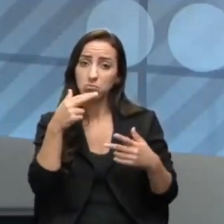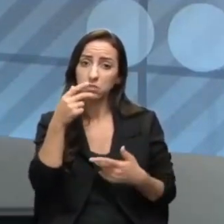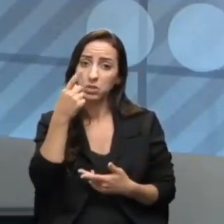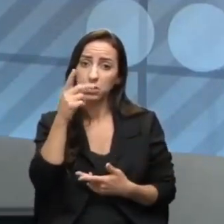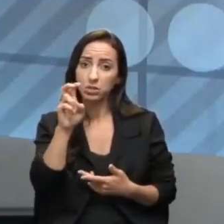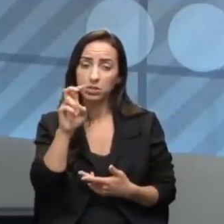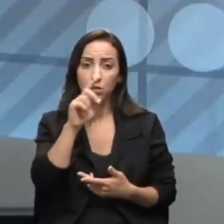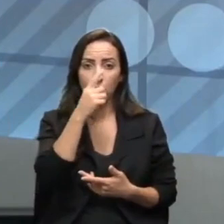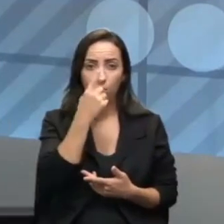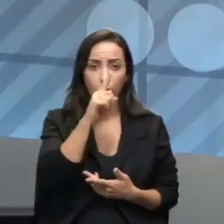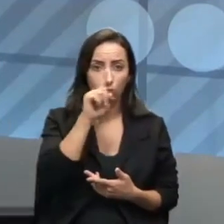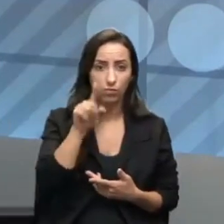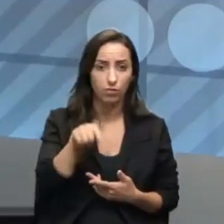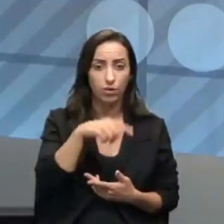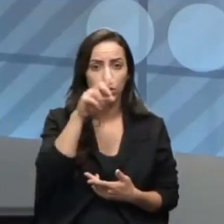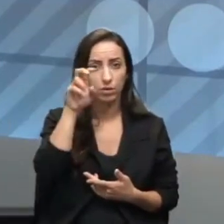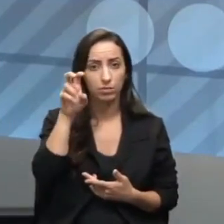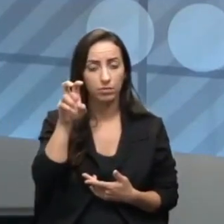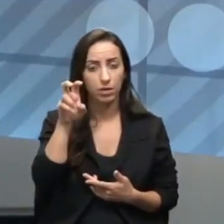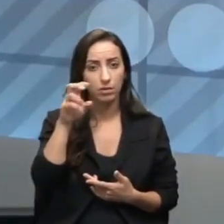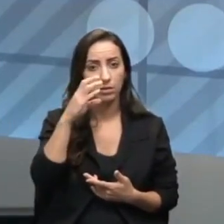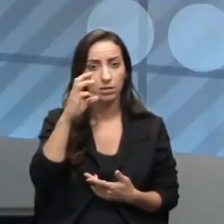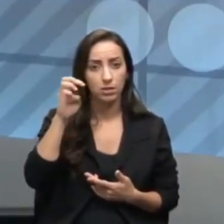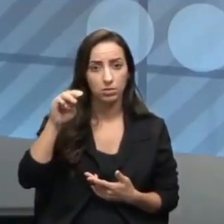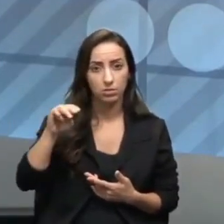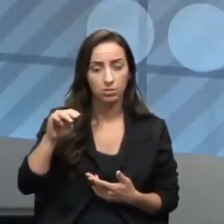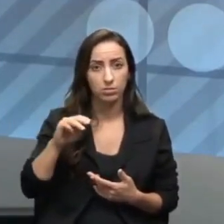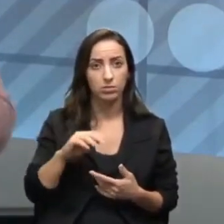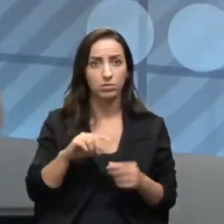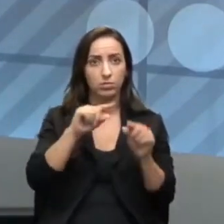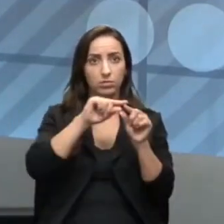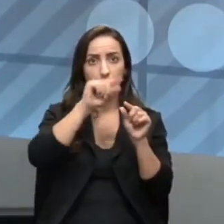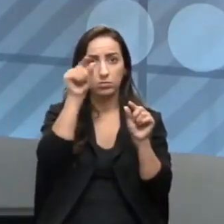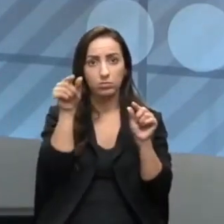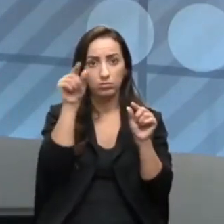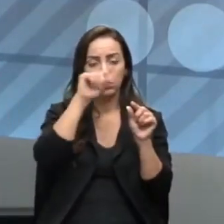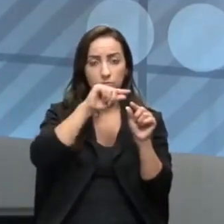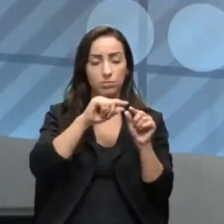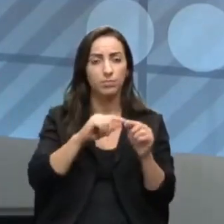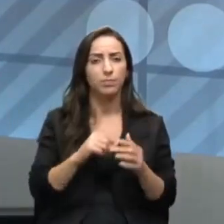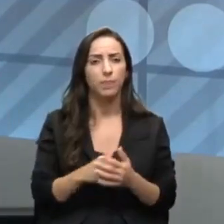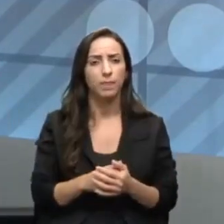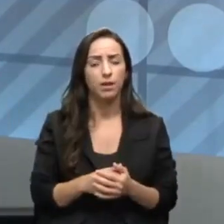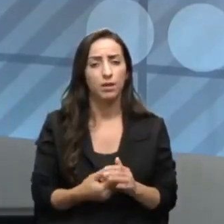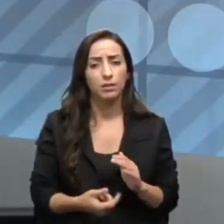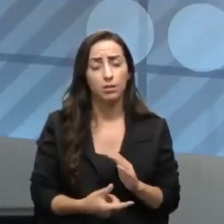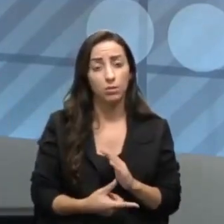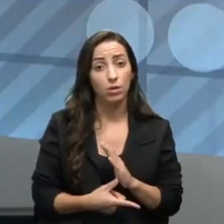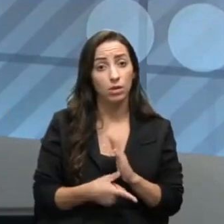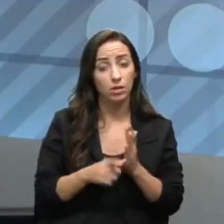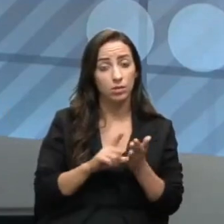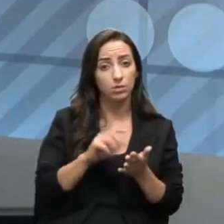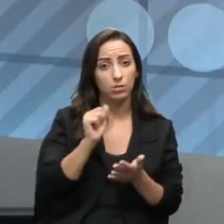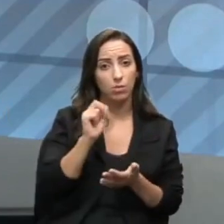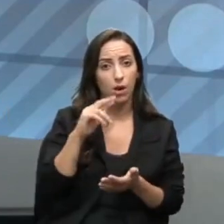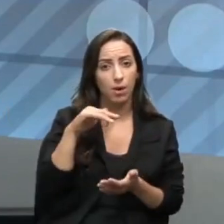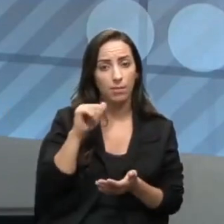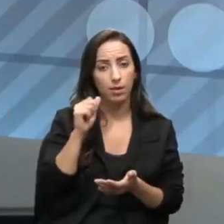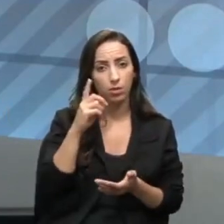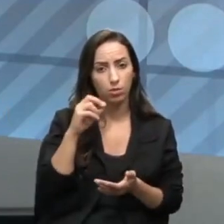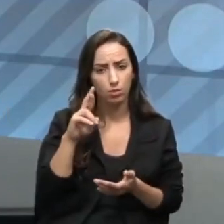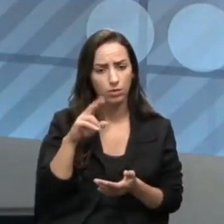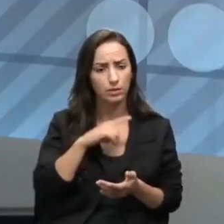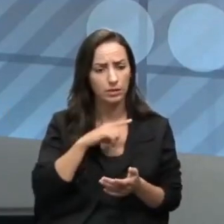1,5 centímetros, né, o meu diâmetro de dobra. Isso tudo, quando o armador vai executar na obra, ele tem